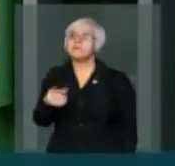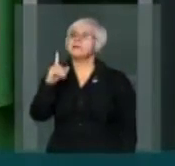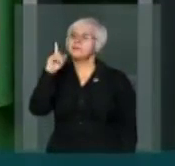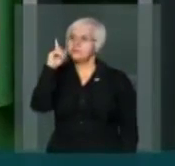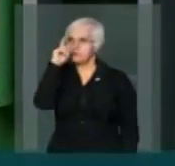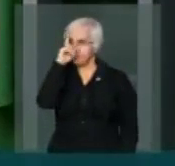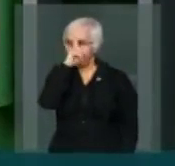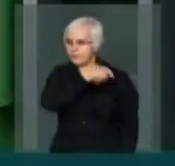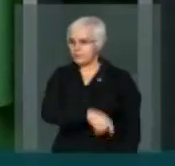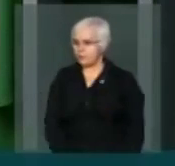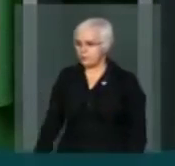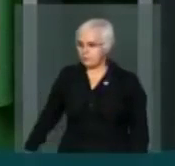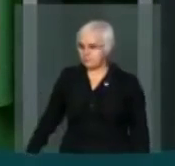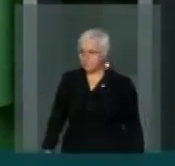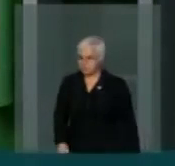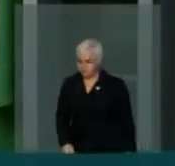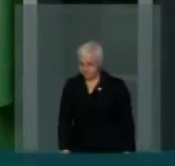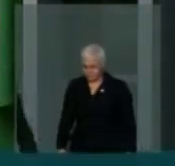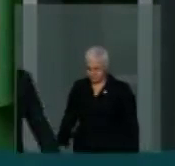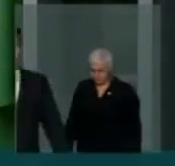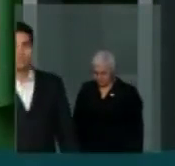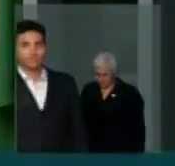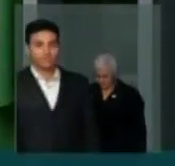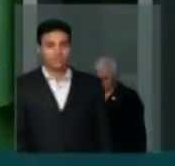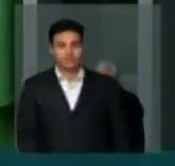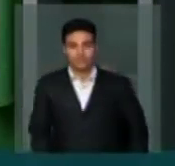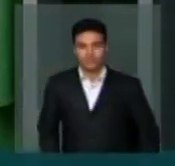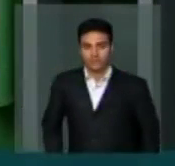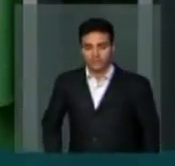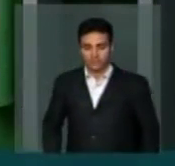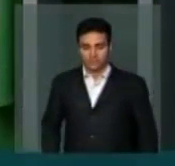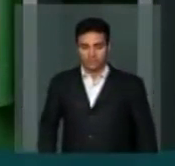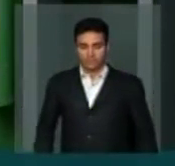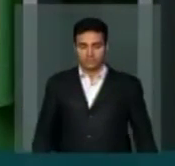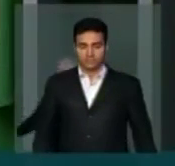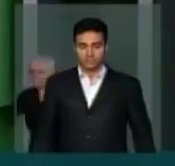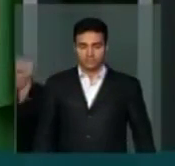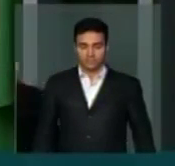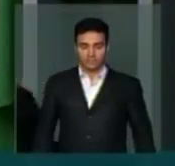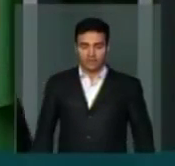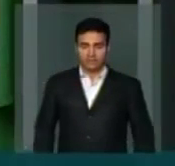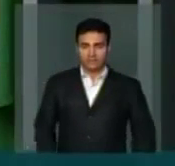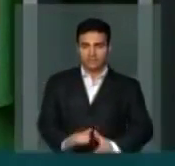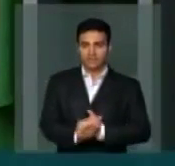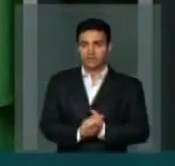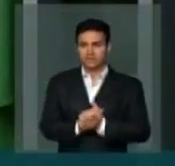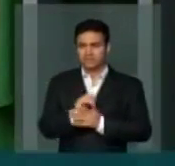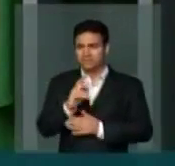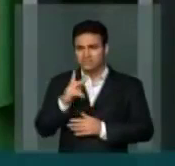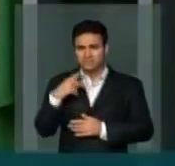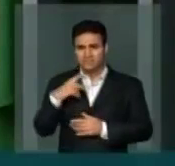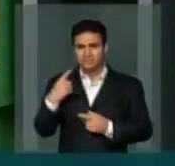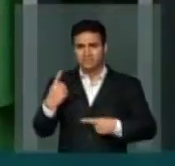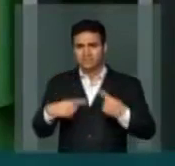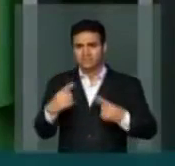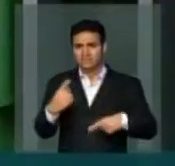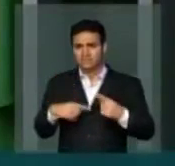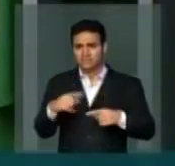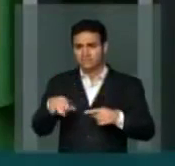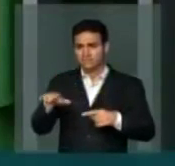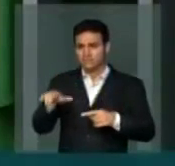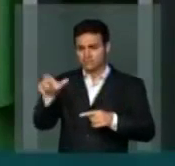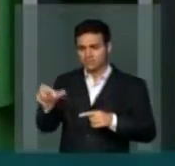dificilmente o chamado da política atrairá os que possuem os melhores predicados para o exercício da